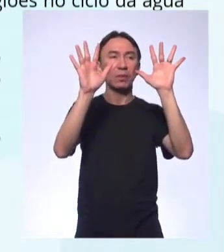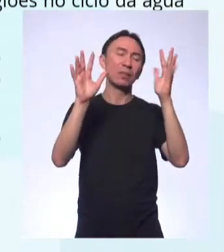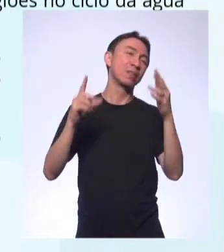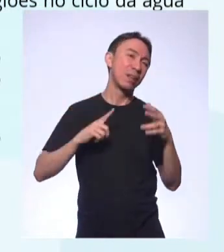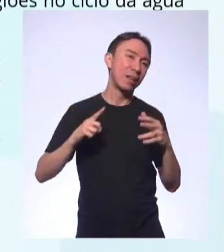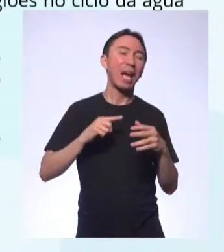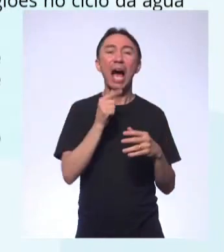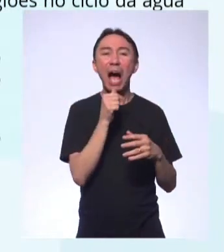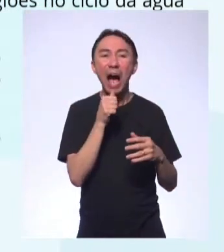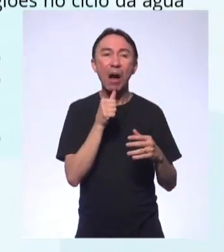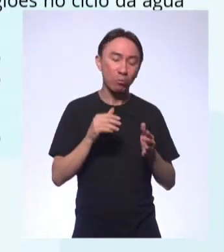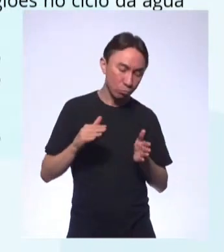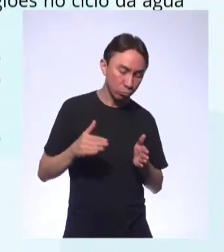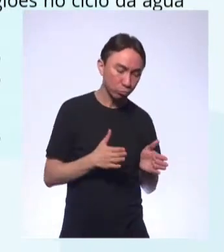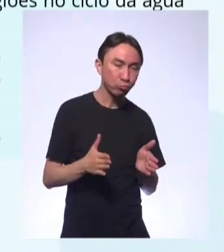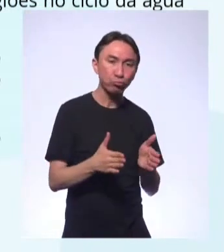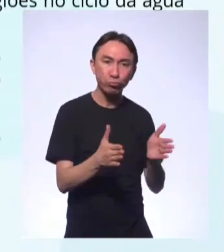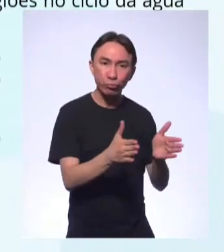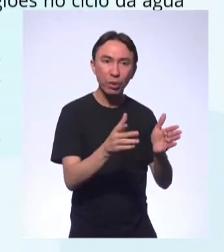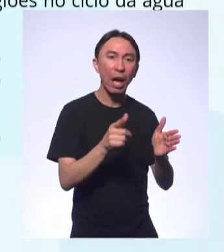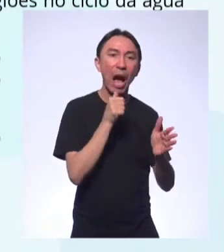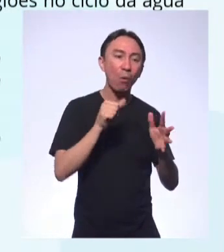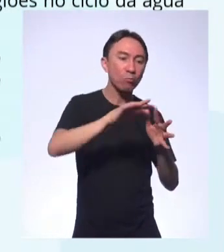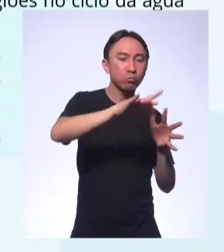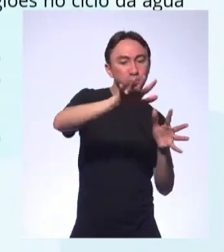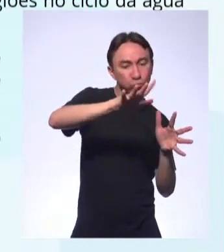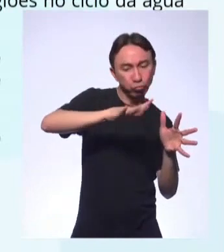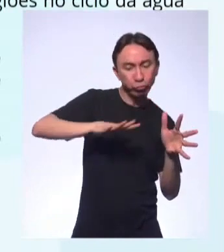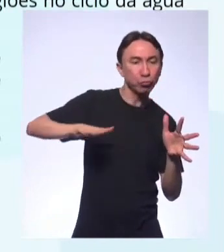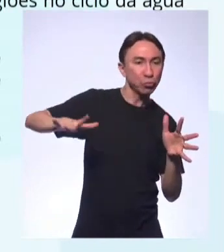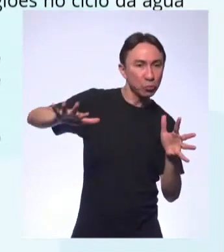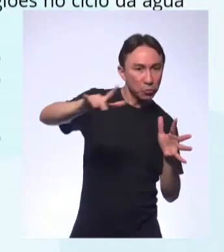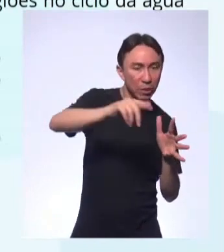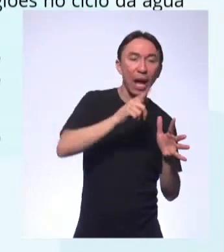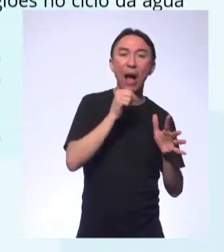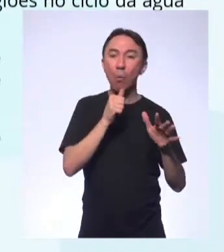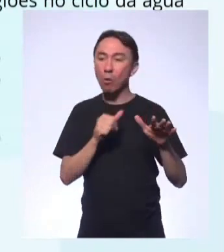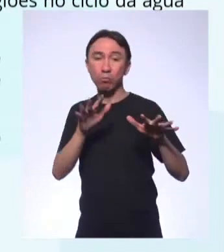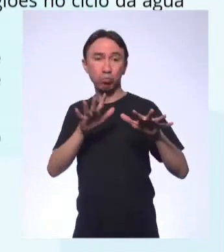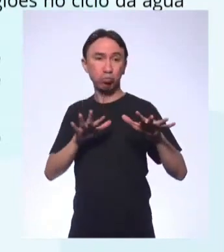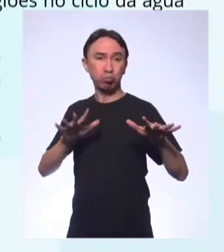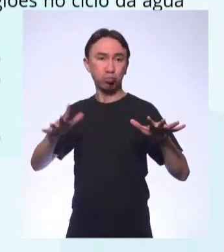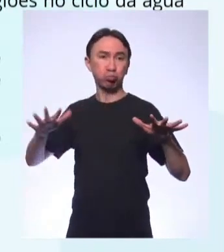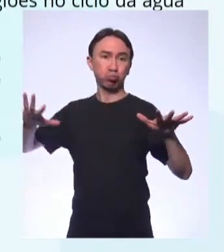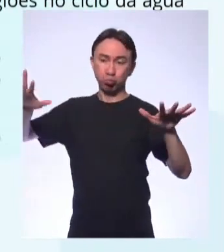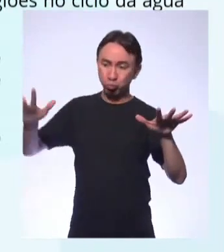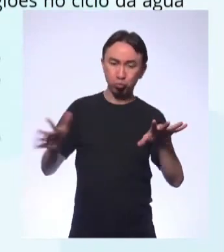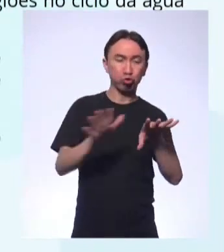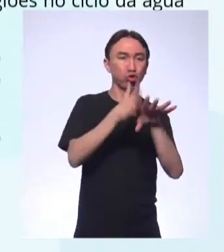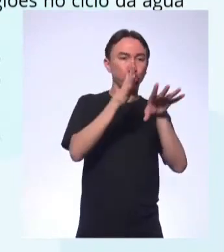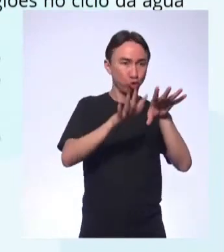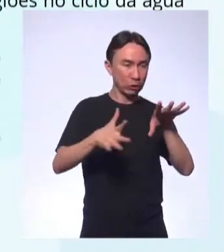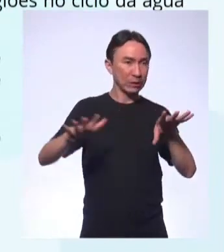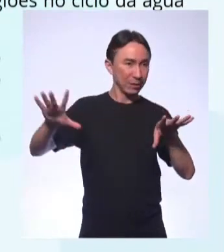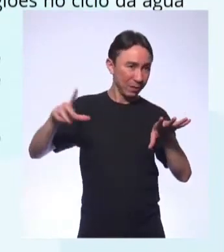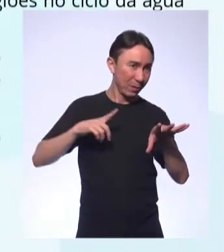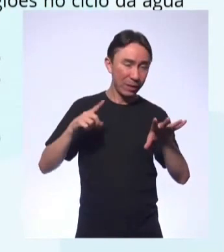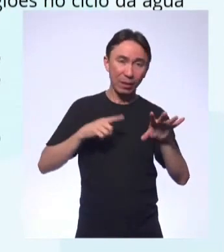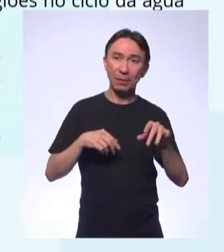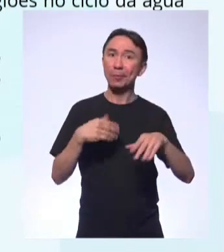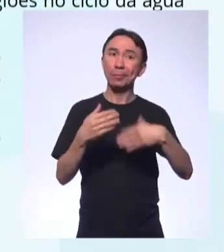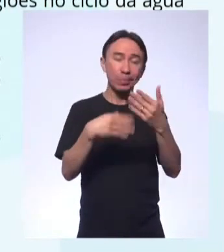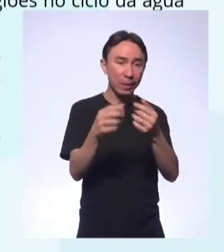rios, lagos, oceanos, etc. e tal, ok? Essa água ela vai evaporando com o passar do tempo, independentemente da sua